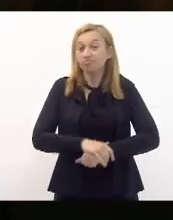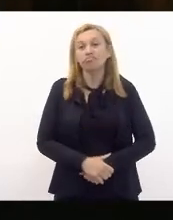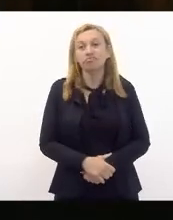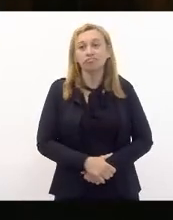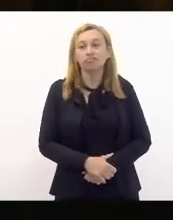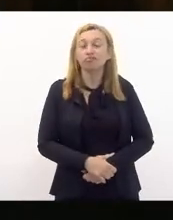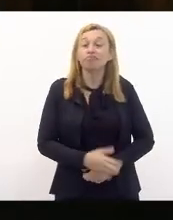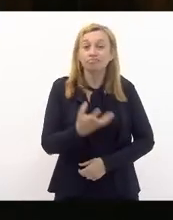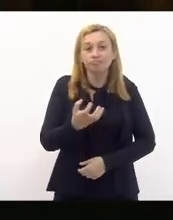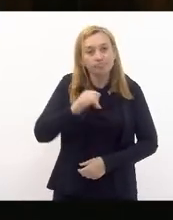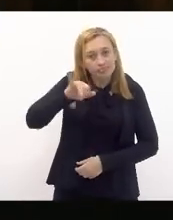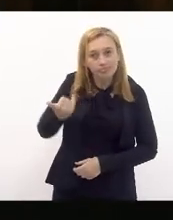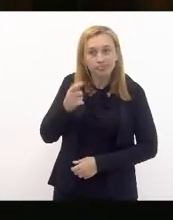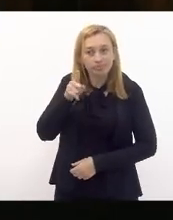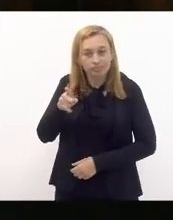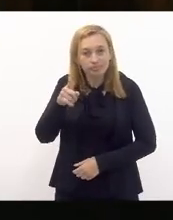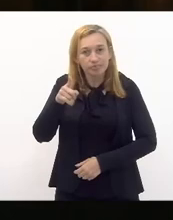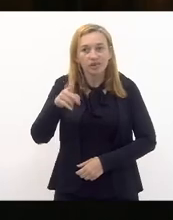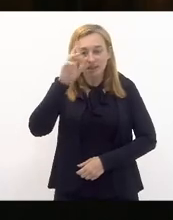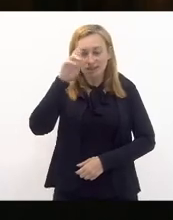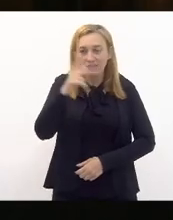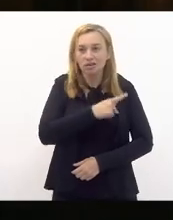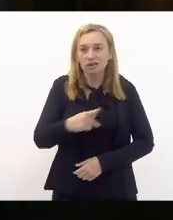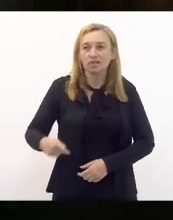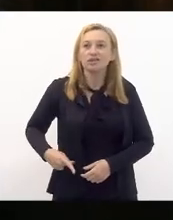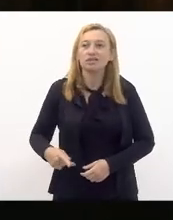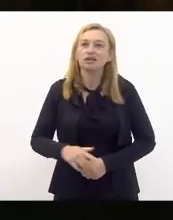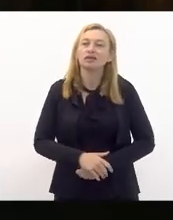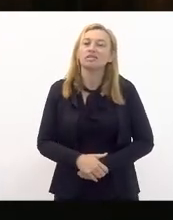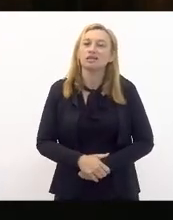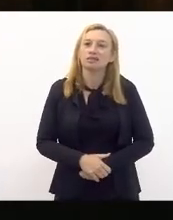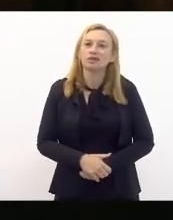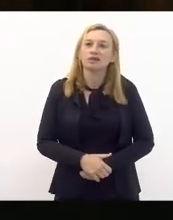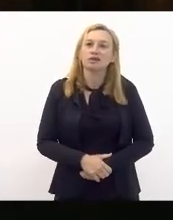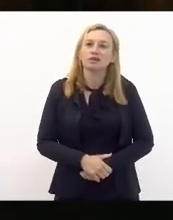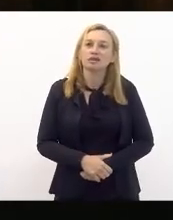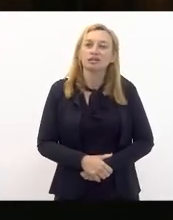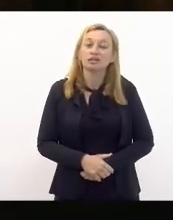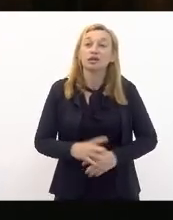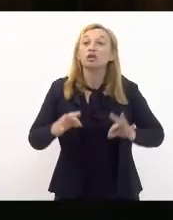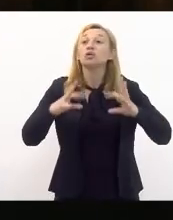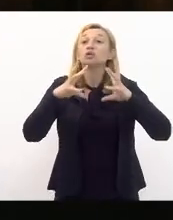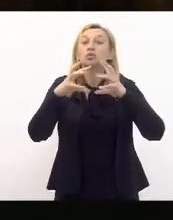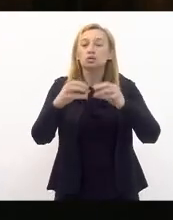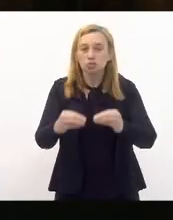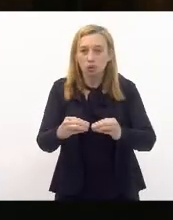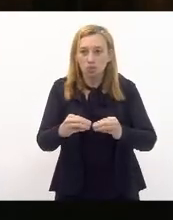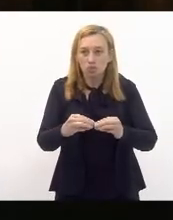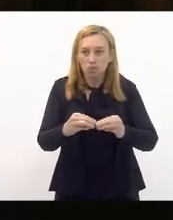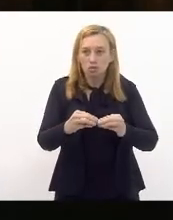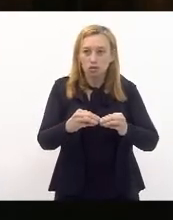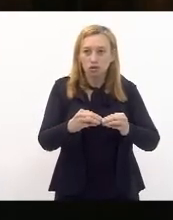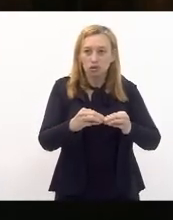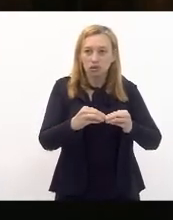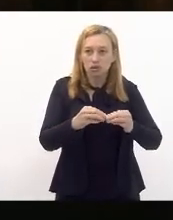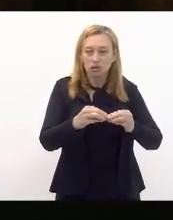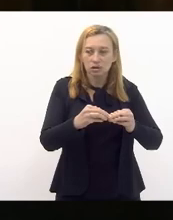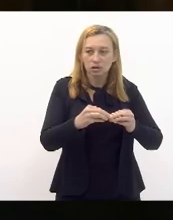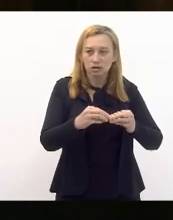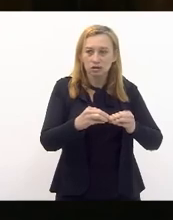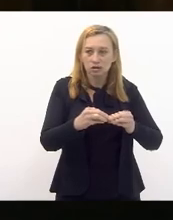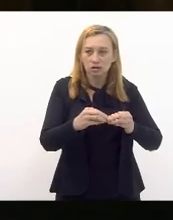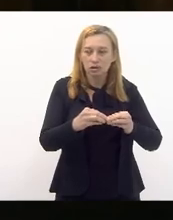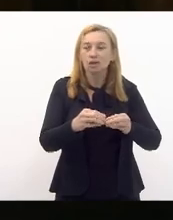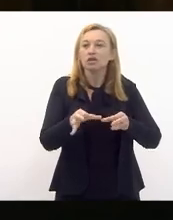eu quero que eles aproveitem senhora presidente a todos os benefícios que nós deixamos